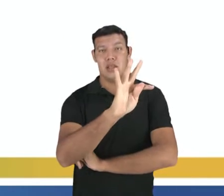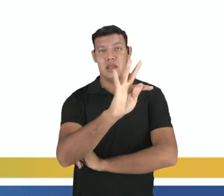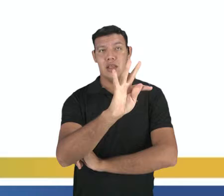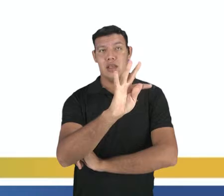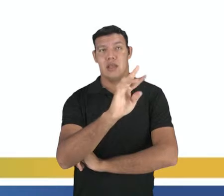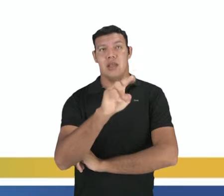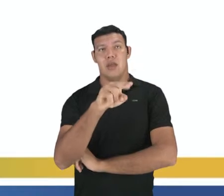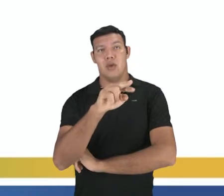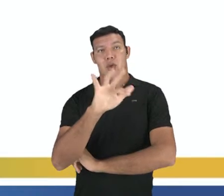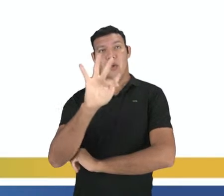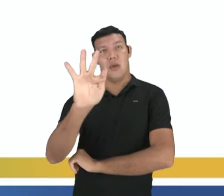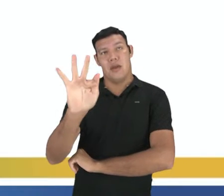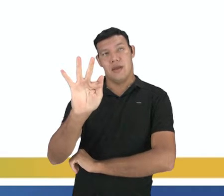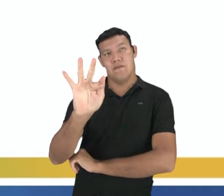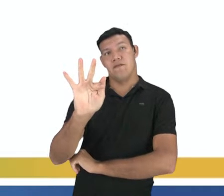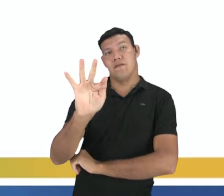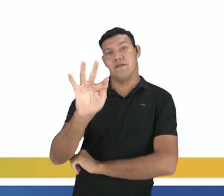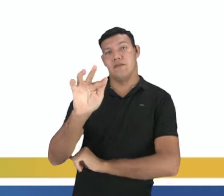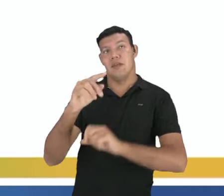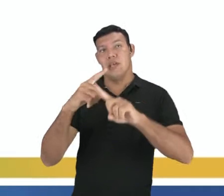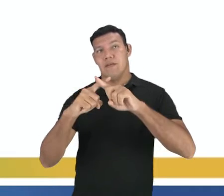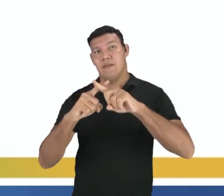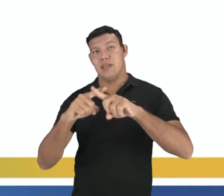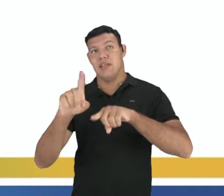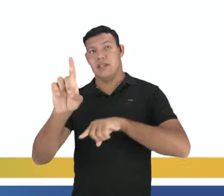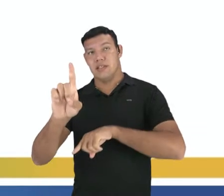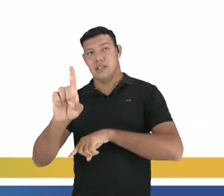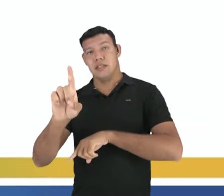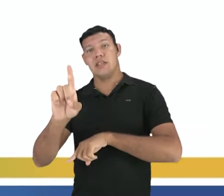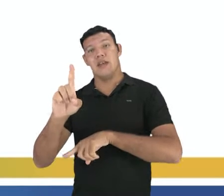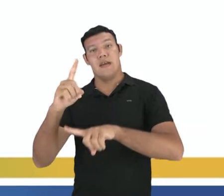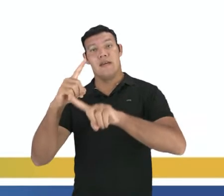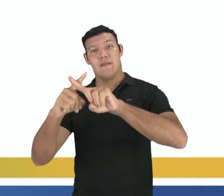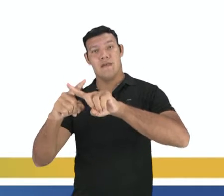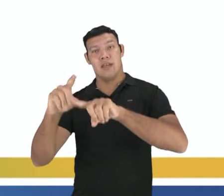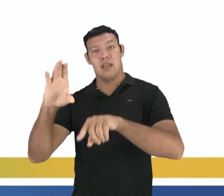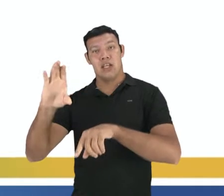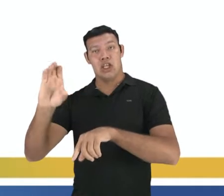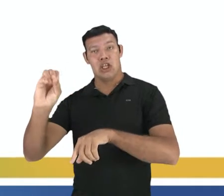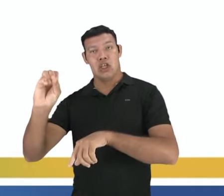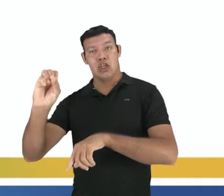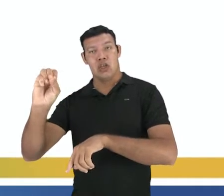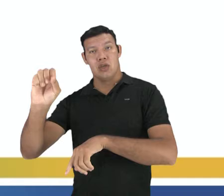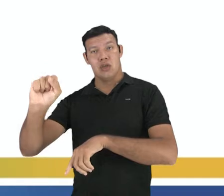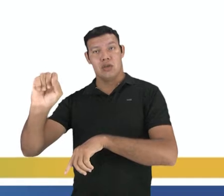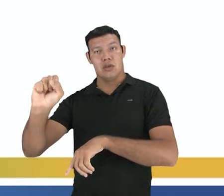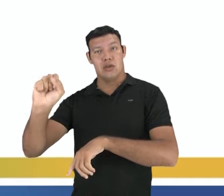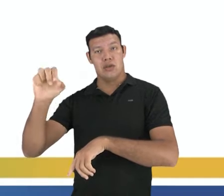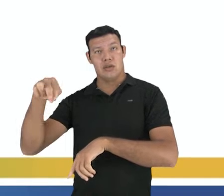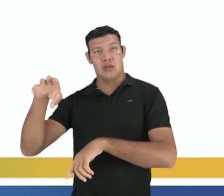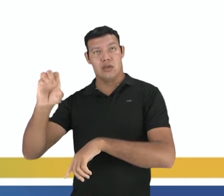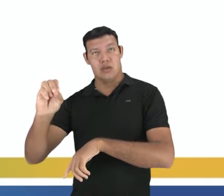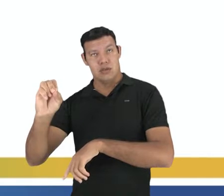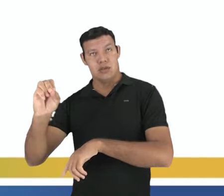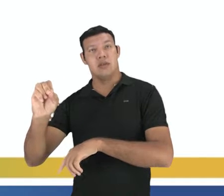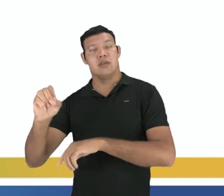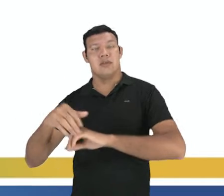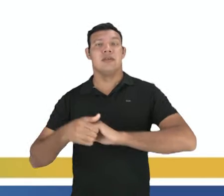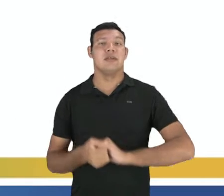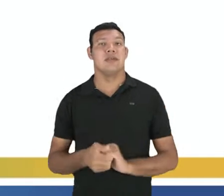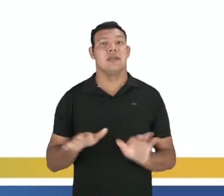do ângulo triângulo o ângulo formado entre a força e o deslocamento é esse ângulo Zinho aqui tá